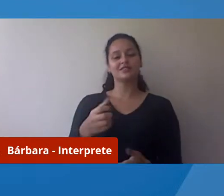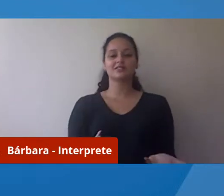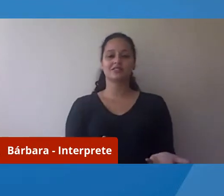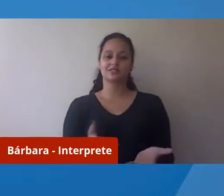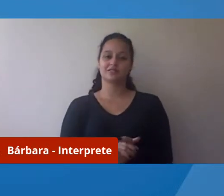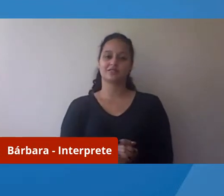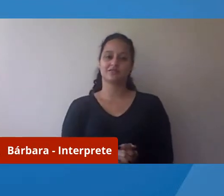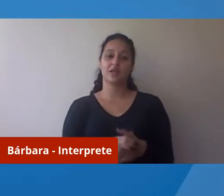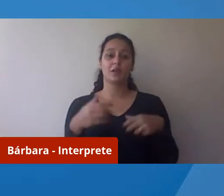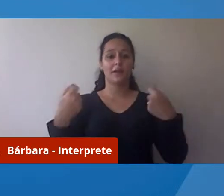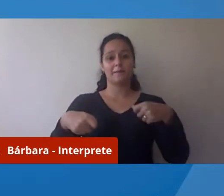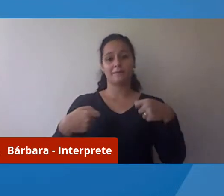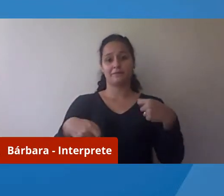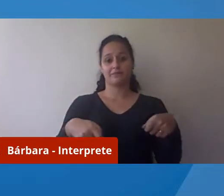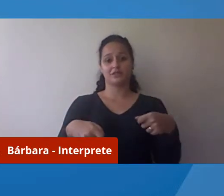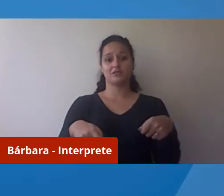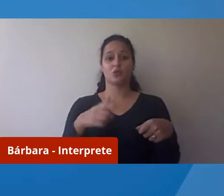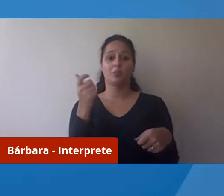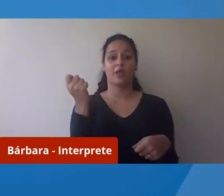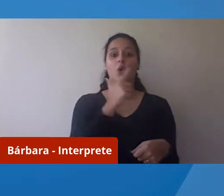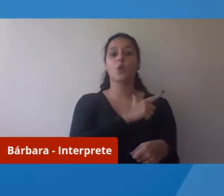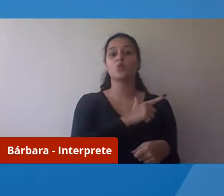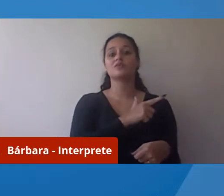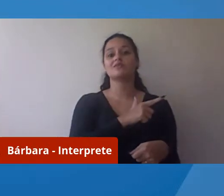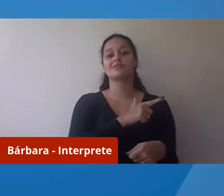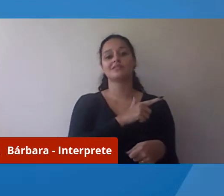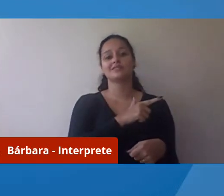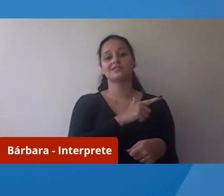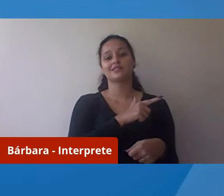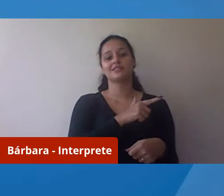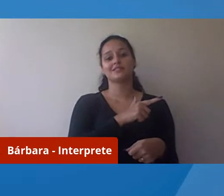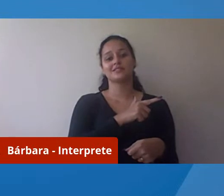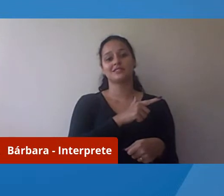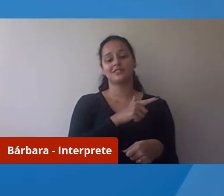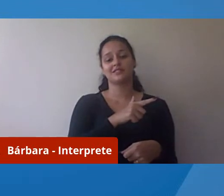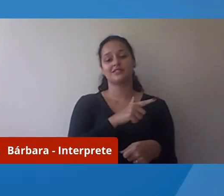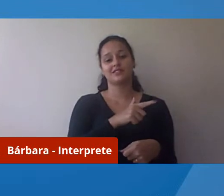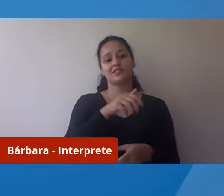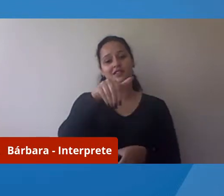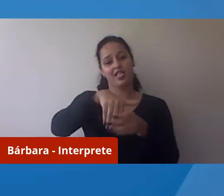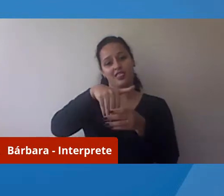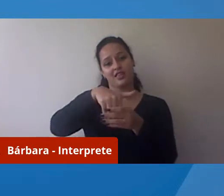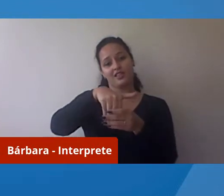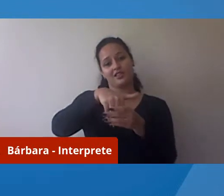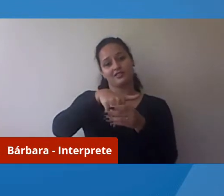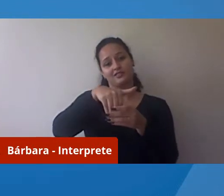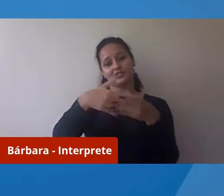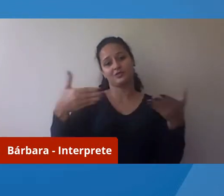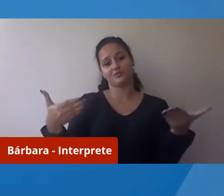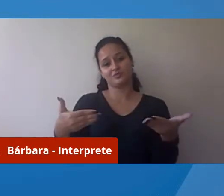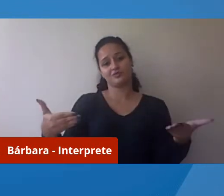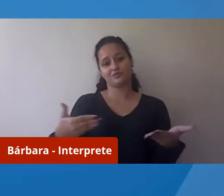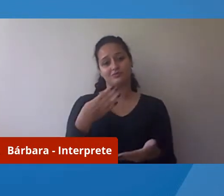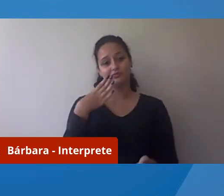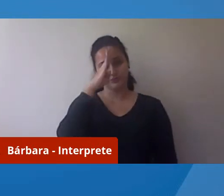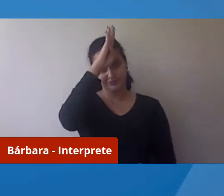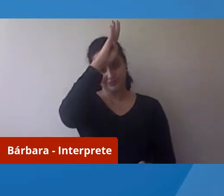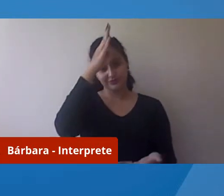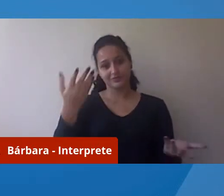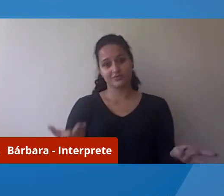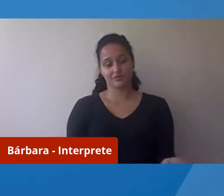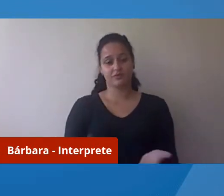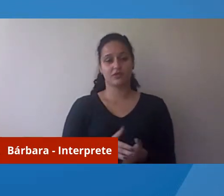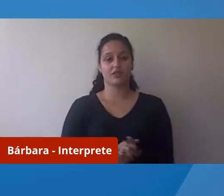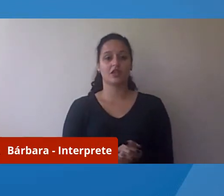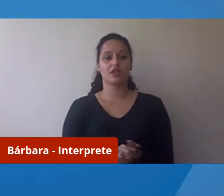poder eleger um miliciano como é esse que está lá em cima. Em condições minimamente democráticas, como aconteceu na Argentina, na Bolívia, e deve